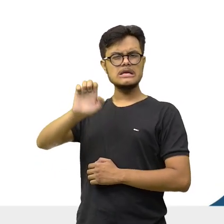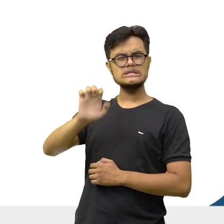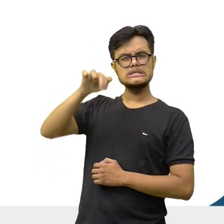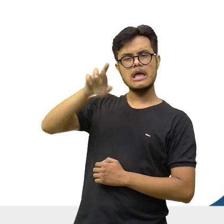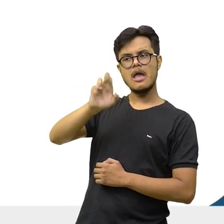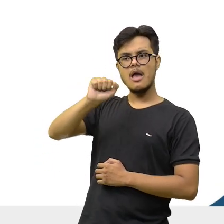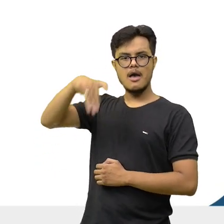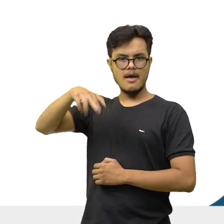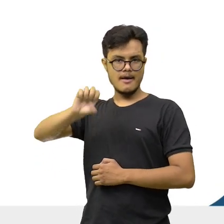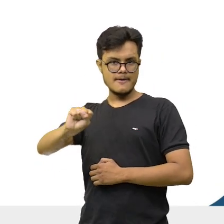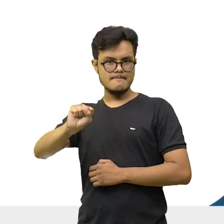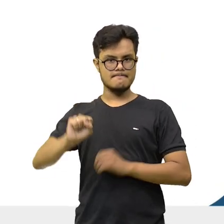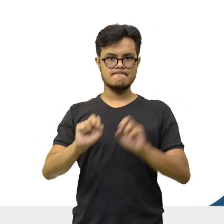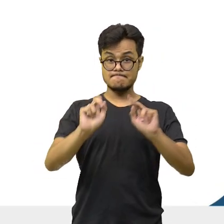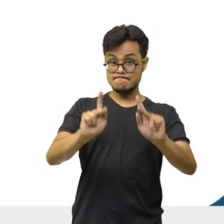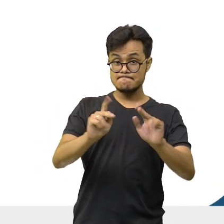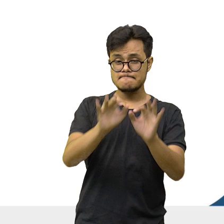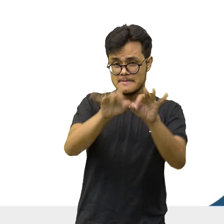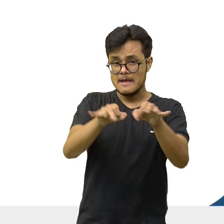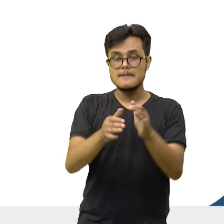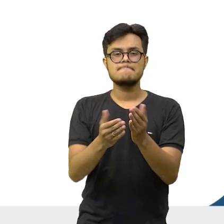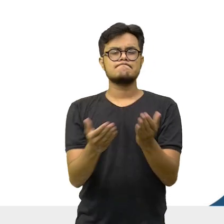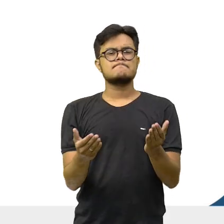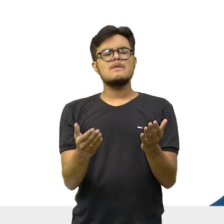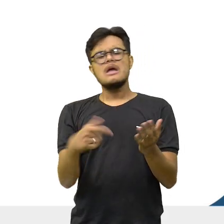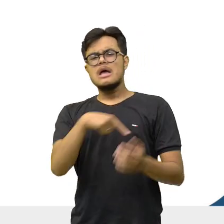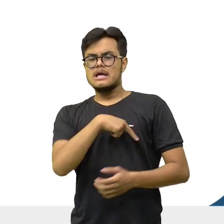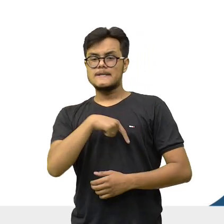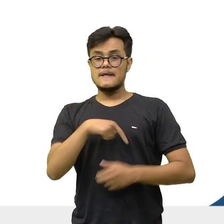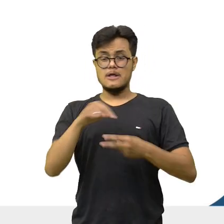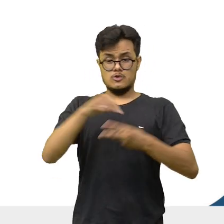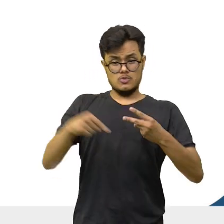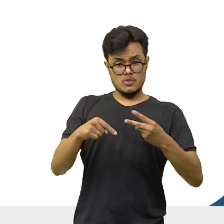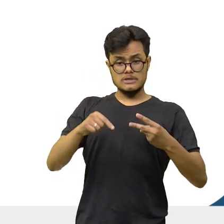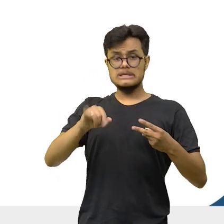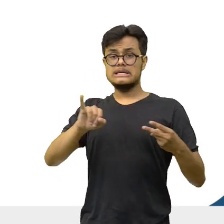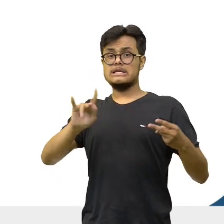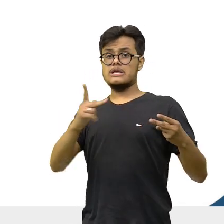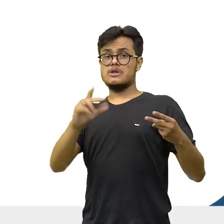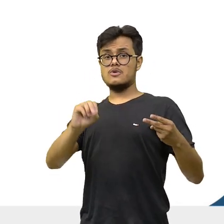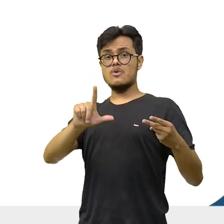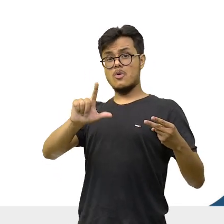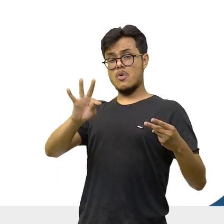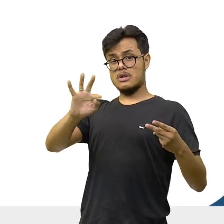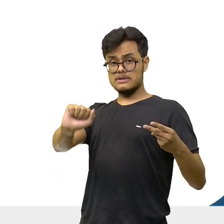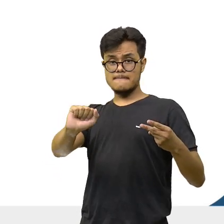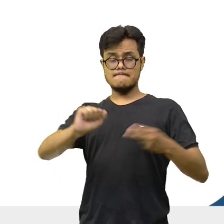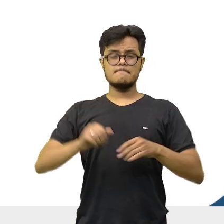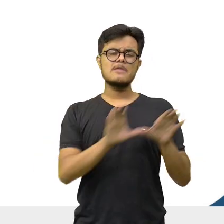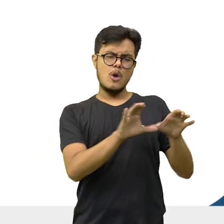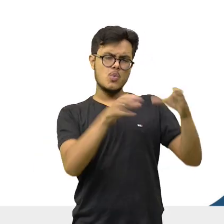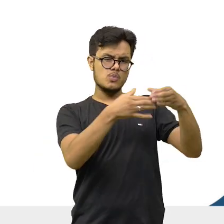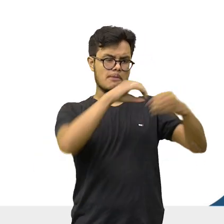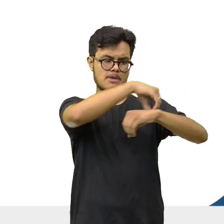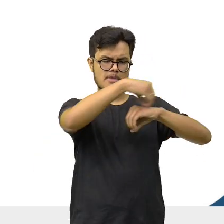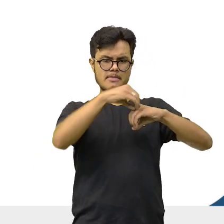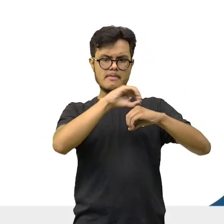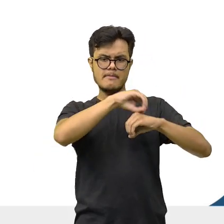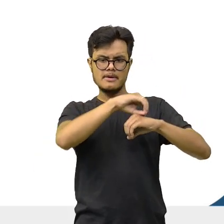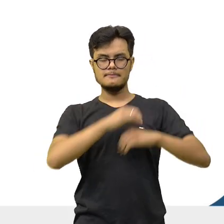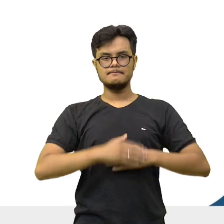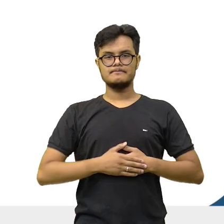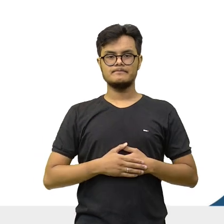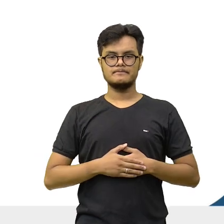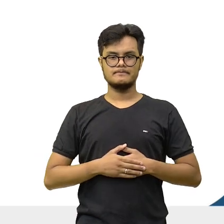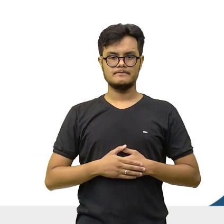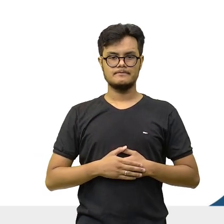Langerhans, exatamente. E você tem dois tipos de ilhotas. Sabe como é que eu chamo as ilhotas de Langerhans?